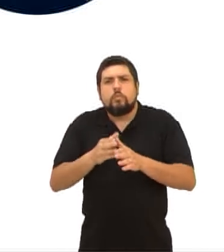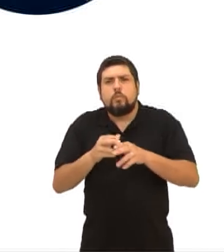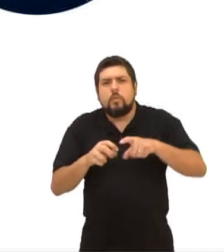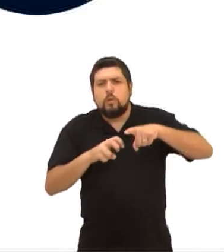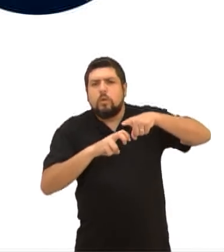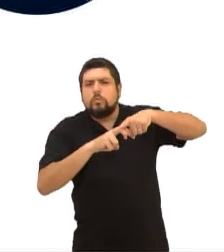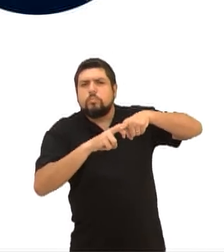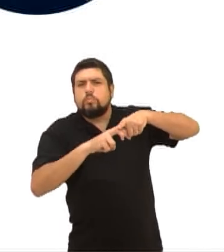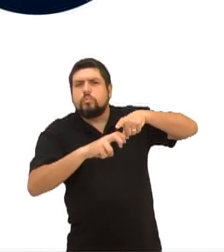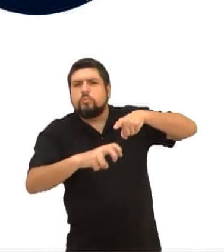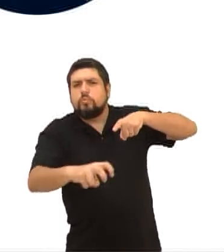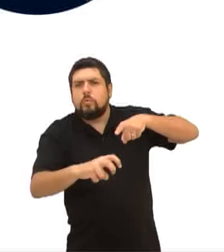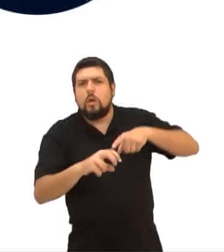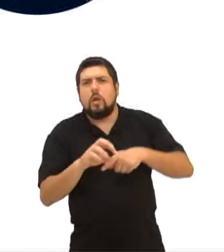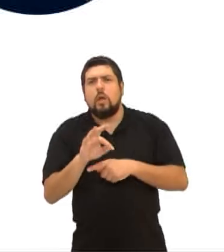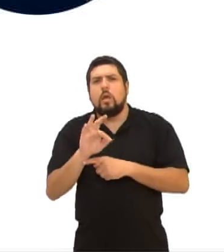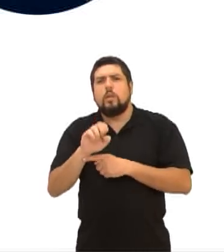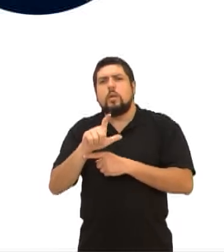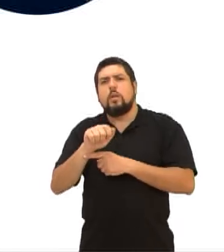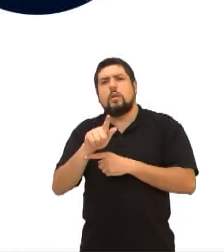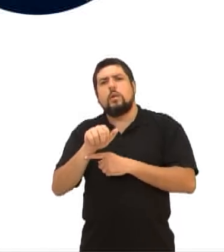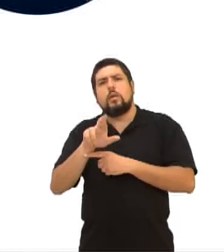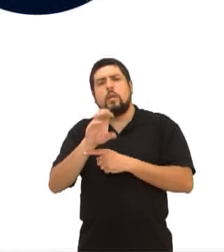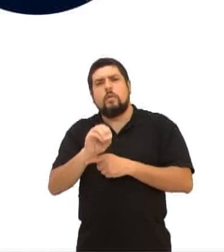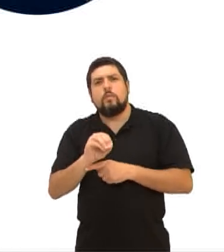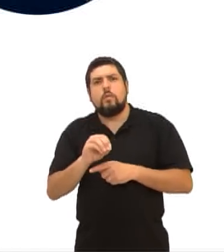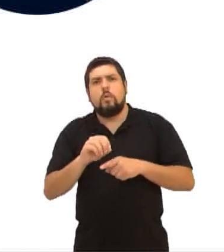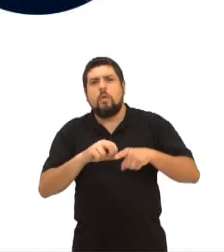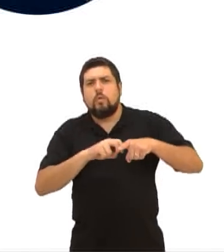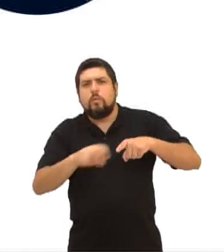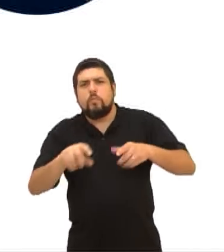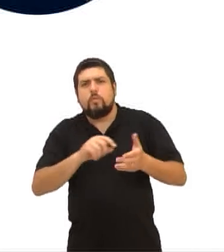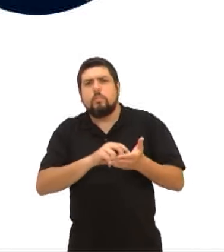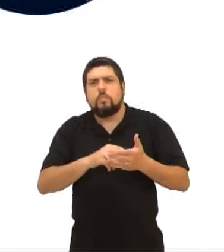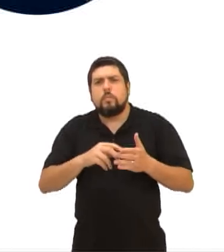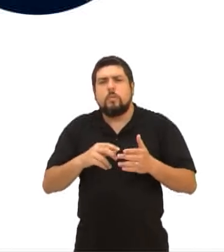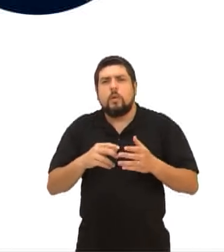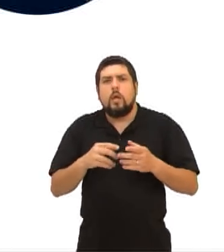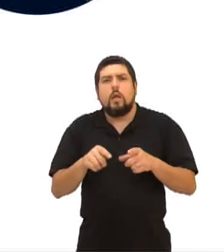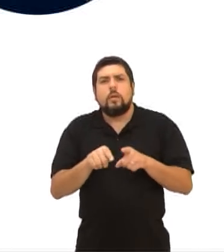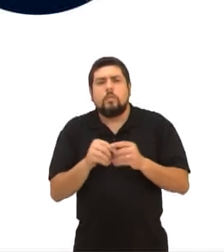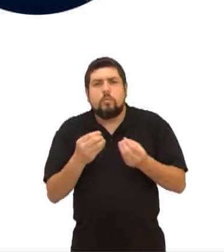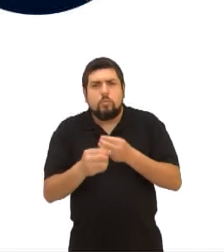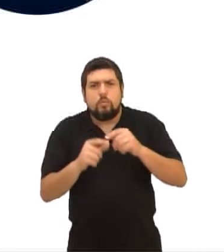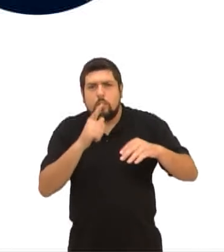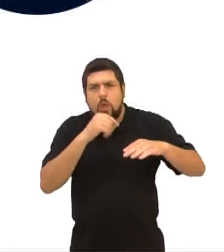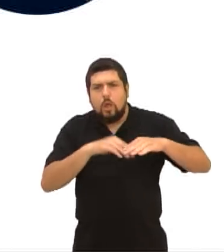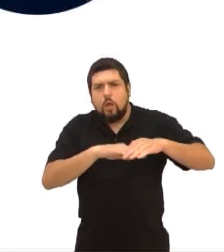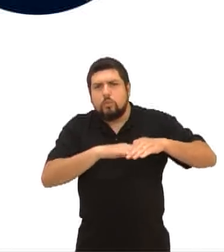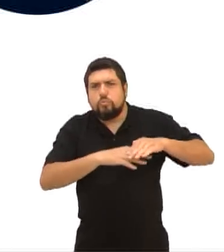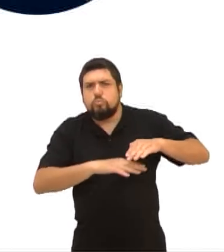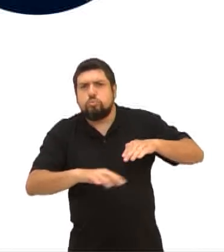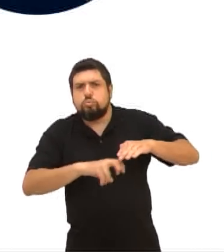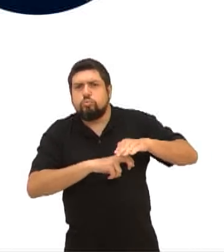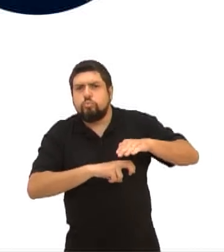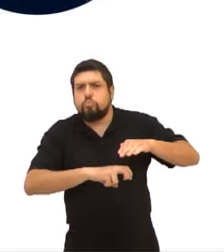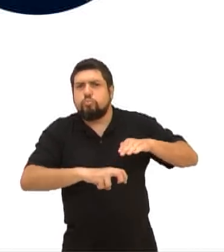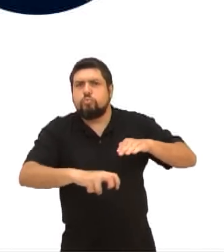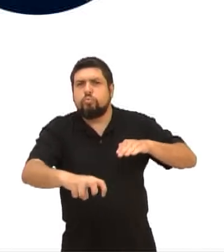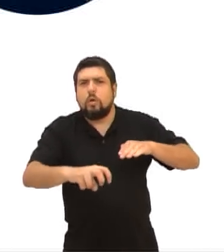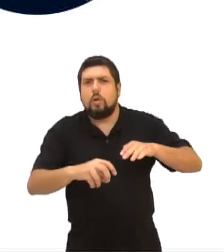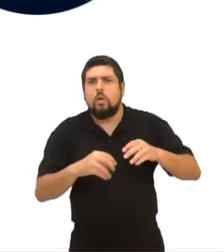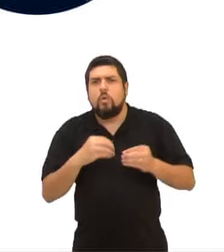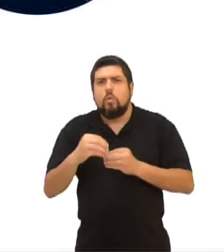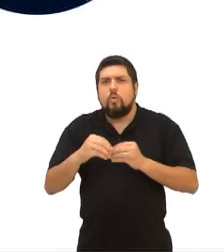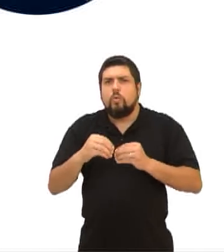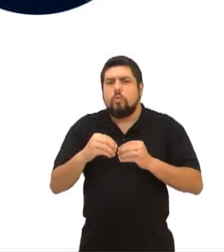país e de um cabo submarino, imaginem isso no século XIX, intercontinental, ligando o Brasil à Europa. Tudo